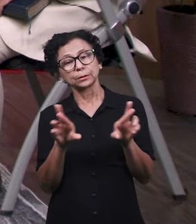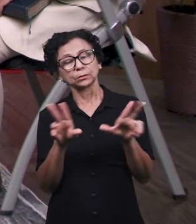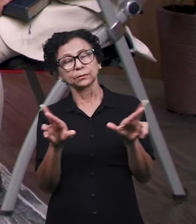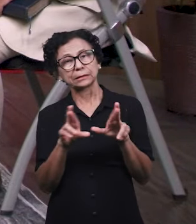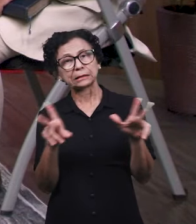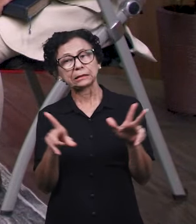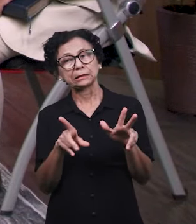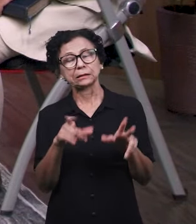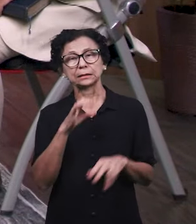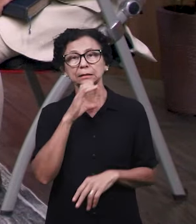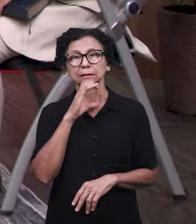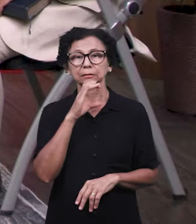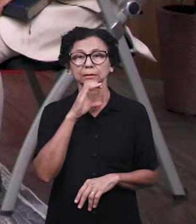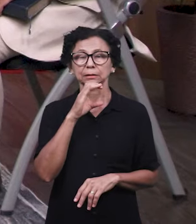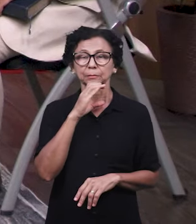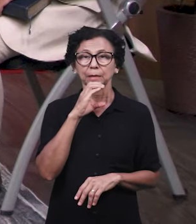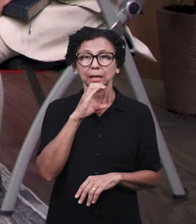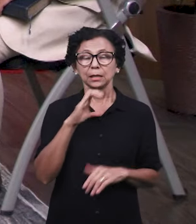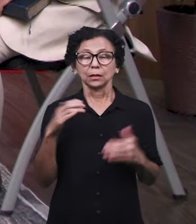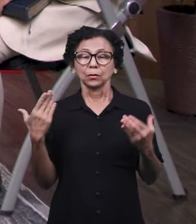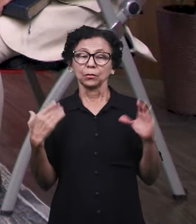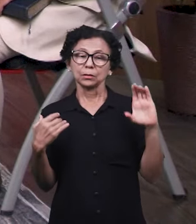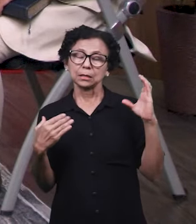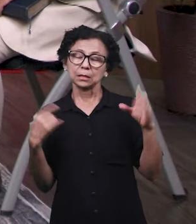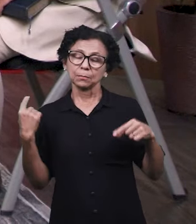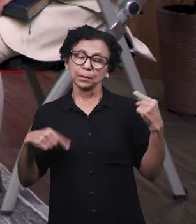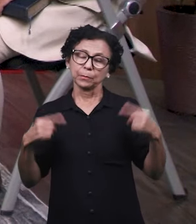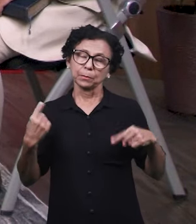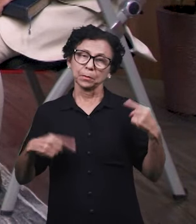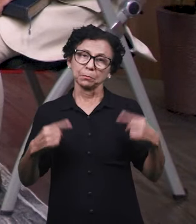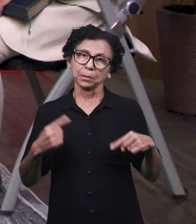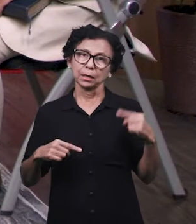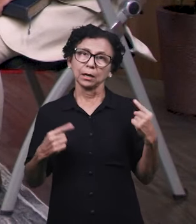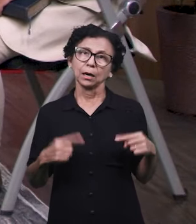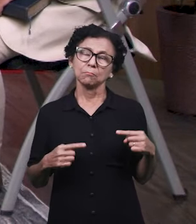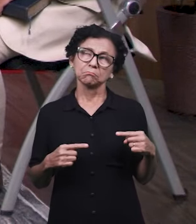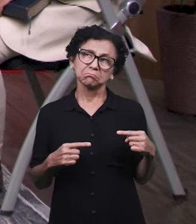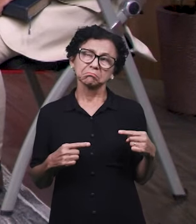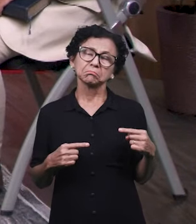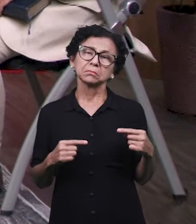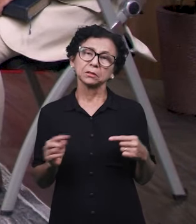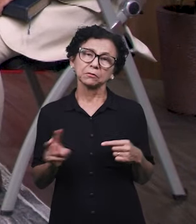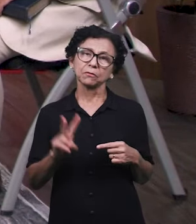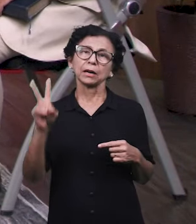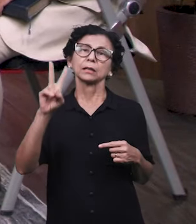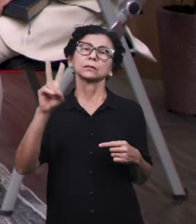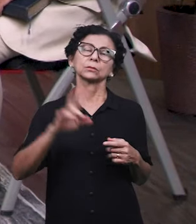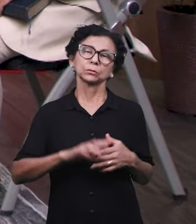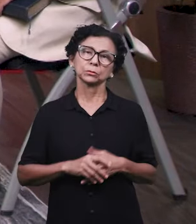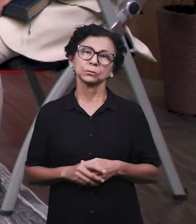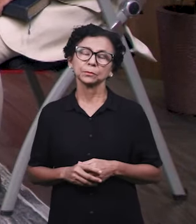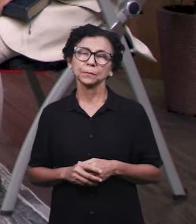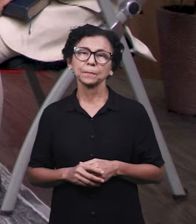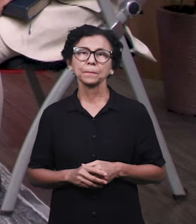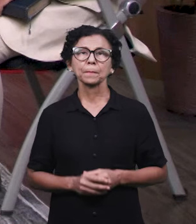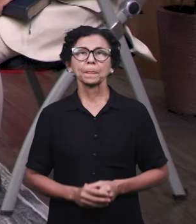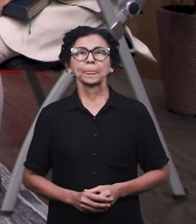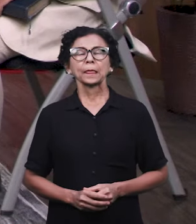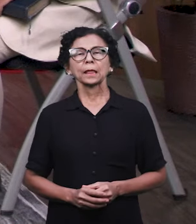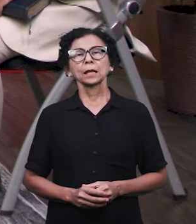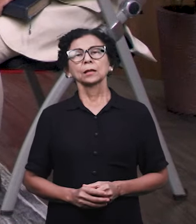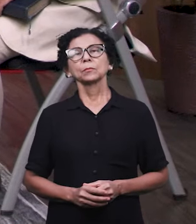discutido como considerado válido para aquilo que está sendo ensinado nas escolas para as crianças,